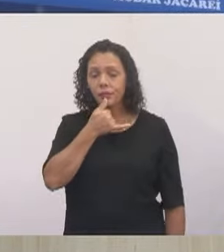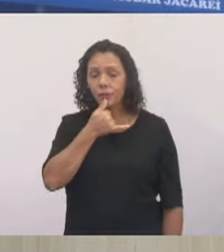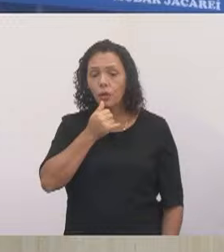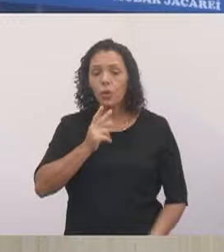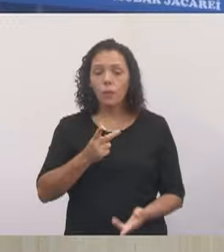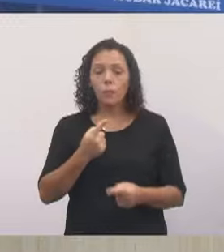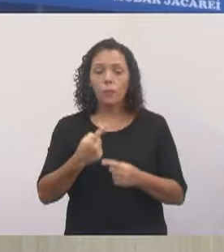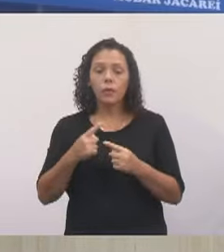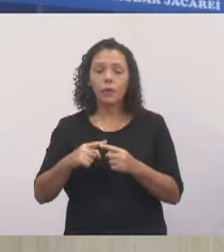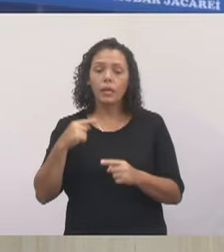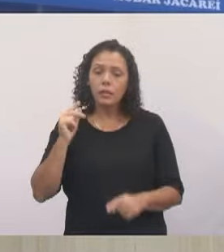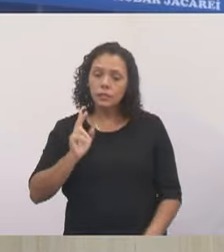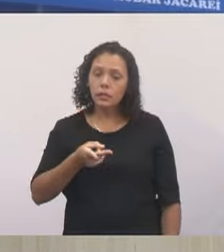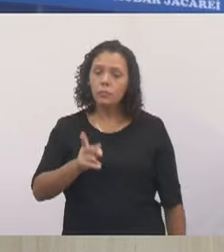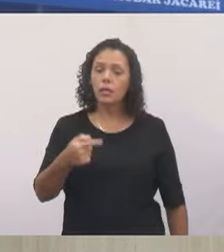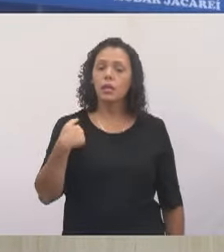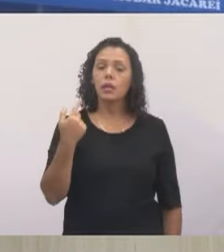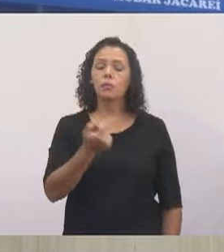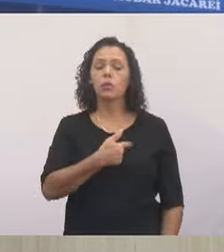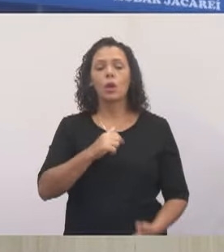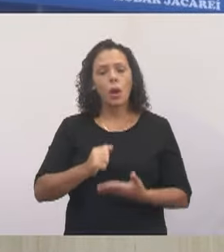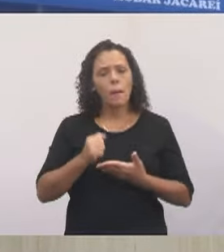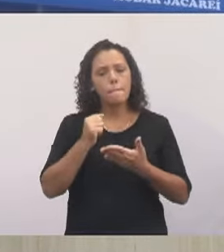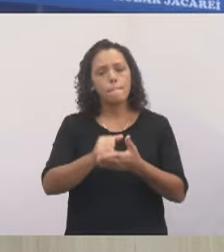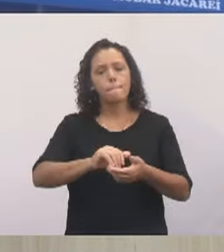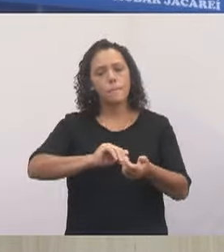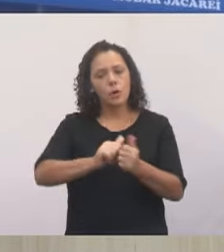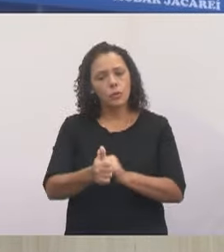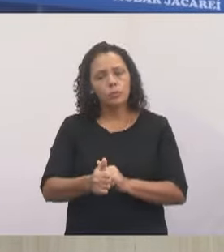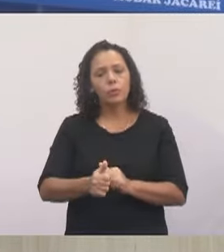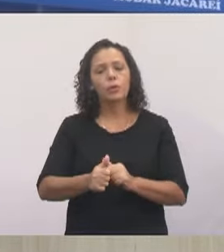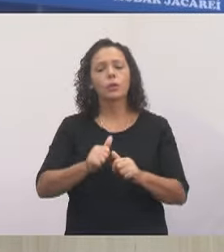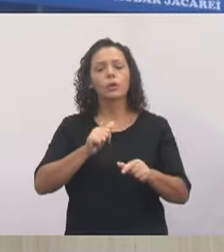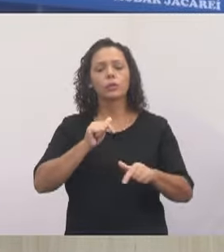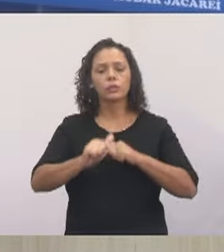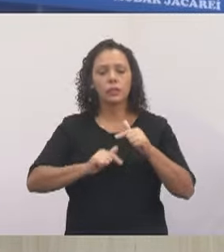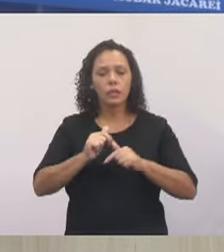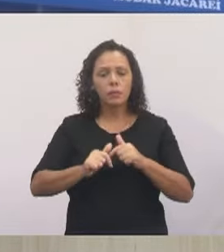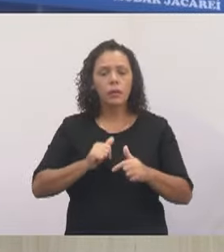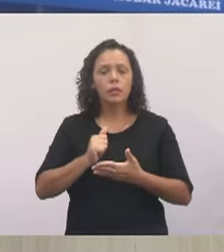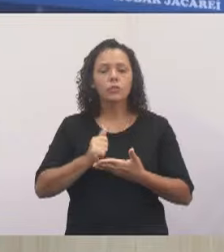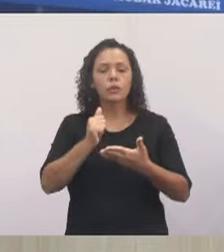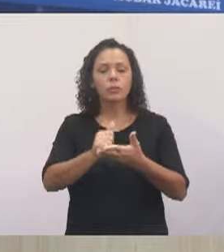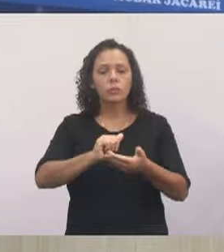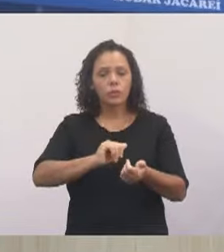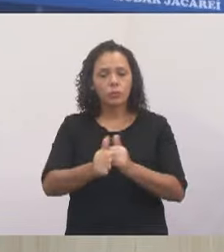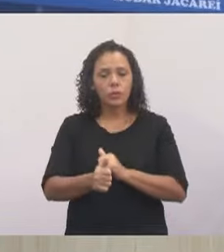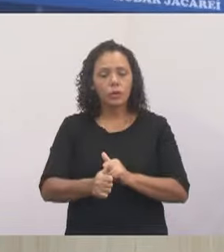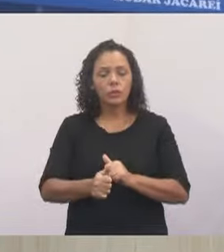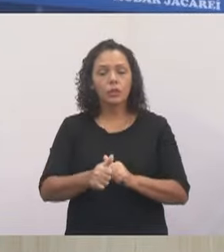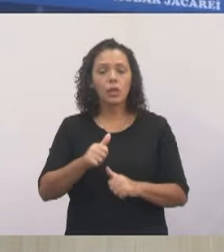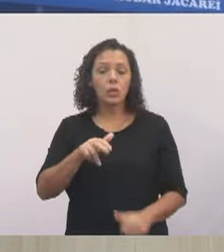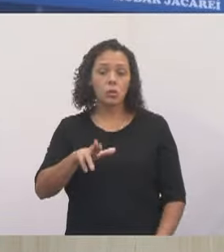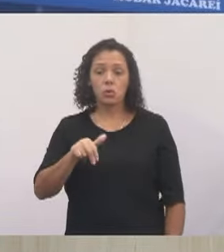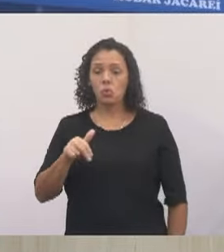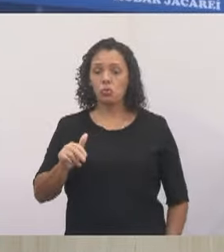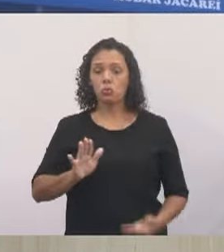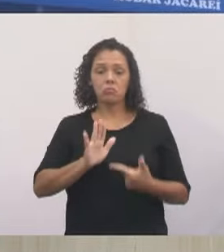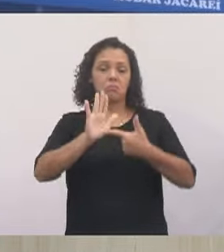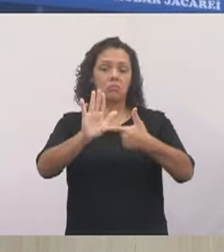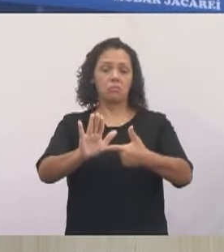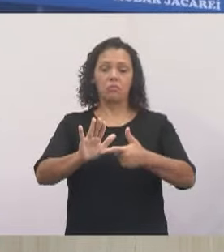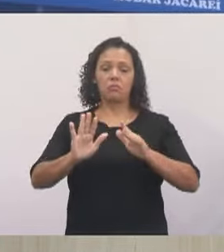o esporte. Quem está no Ponte Preta sabe o que a gente ajuda. E eu nunca apareci lá para falar, eu ajudei.